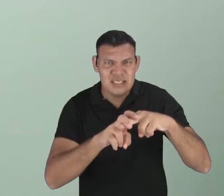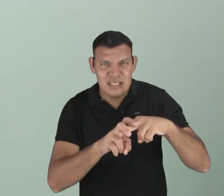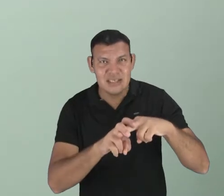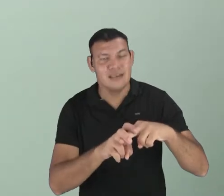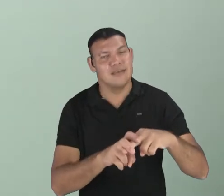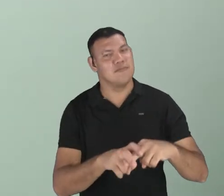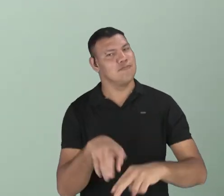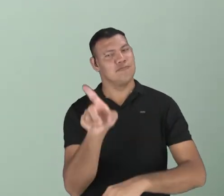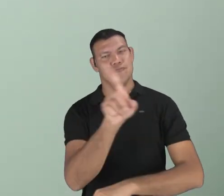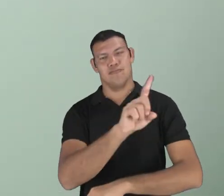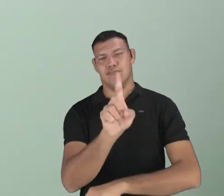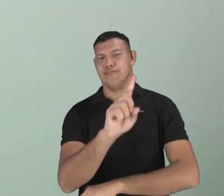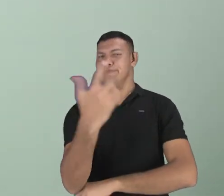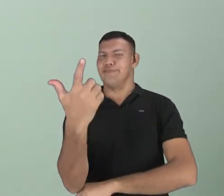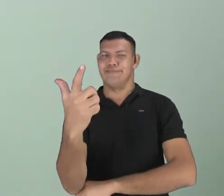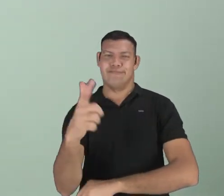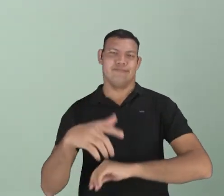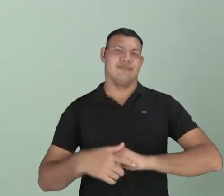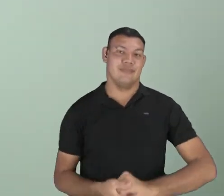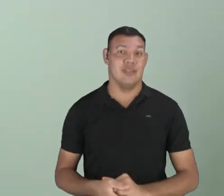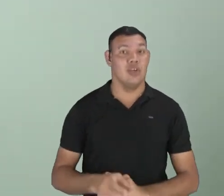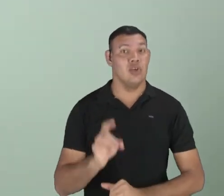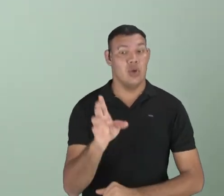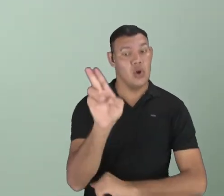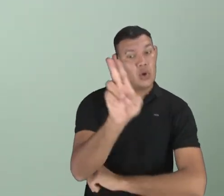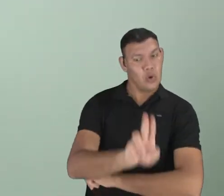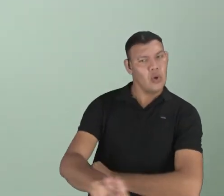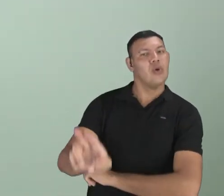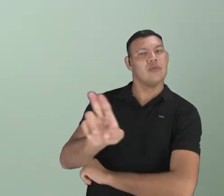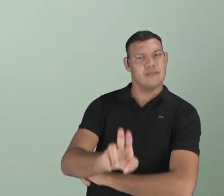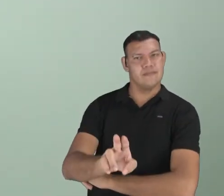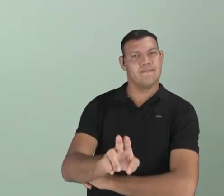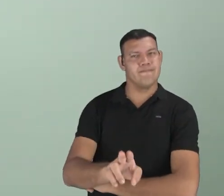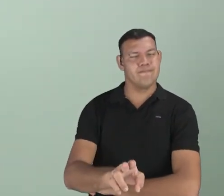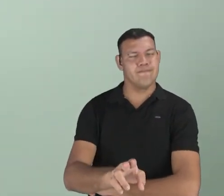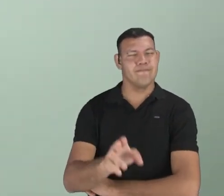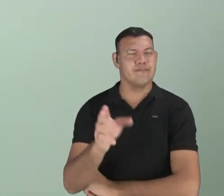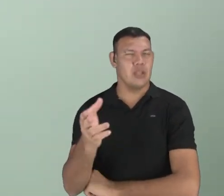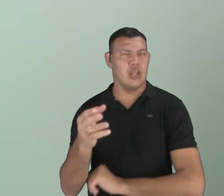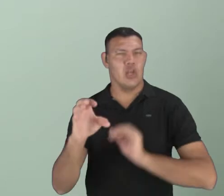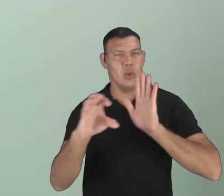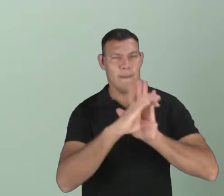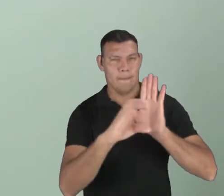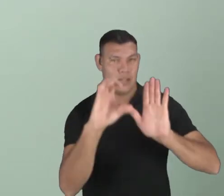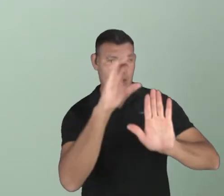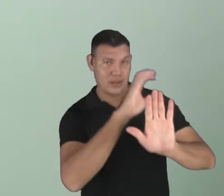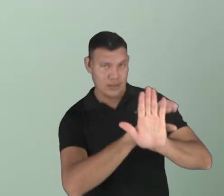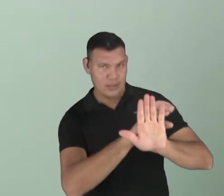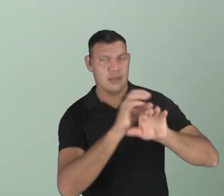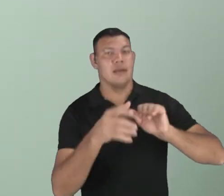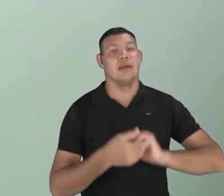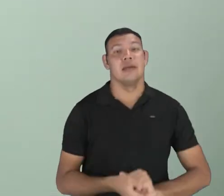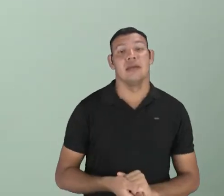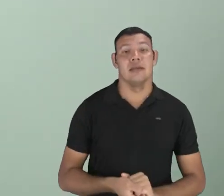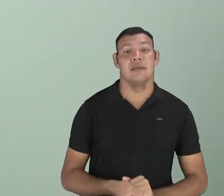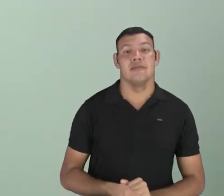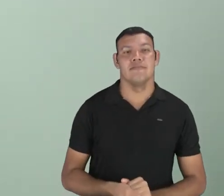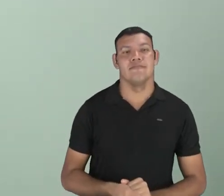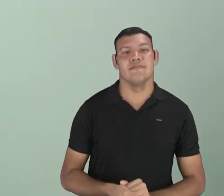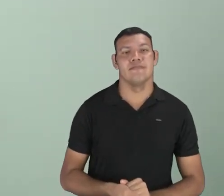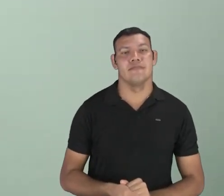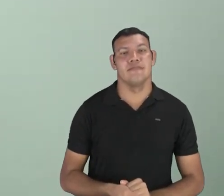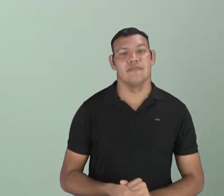Não, mas nós utilizamos essa expressão, o braço da cadeira, como nosso sentido conotativo, só